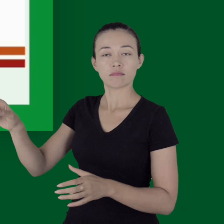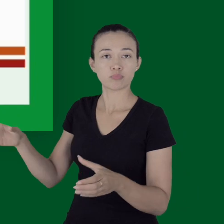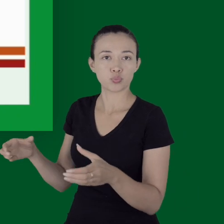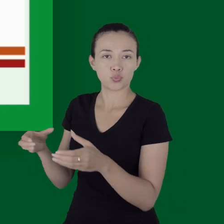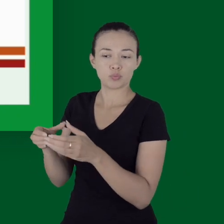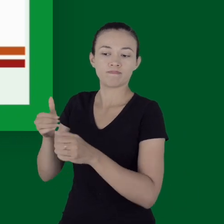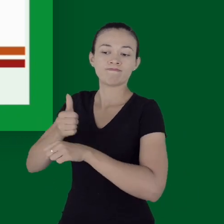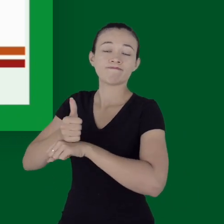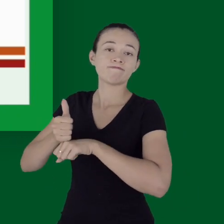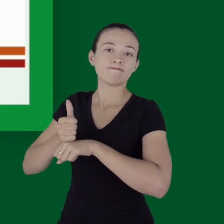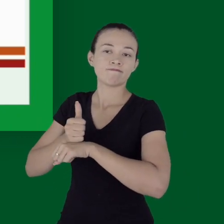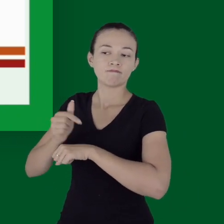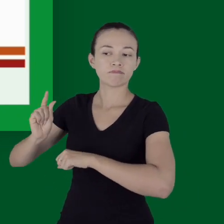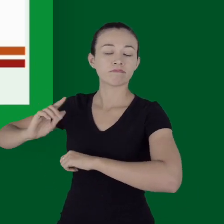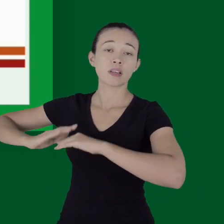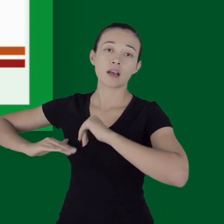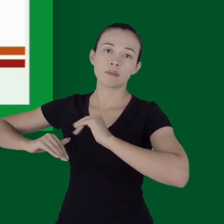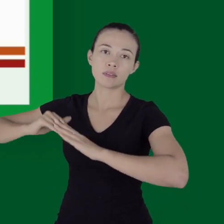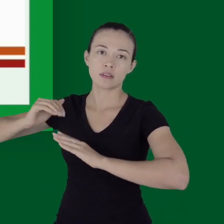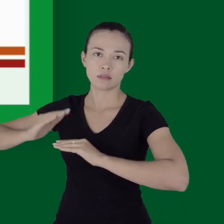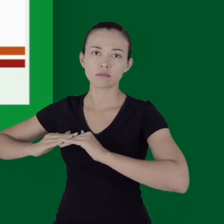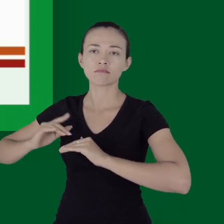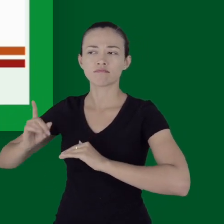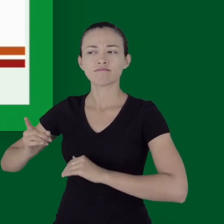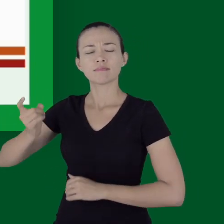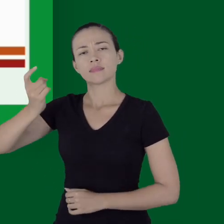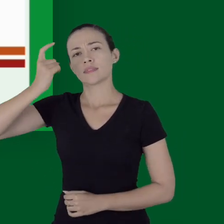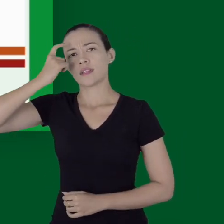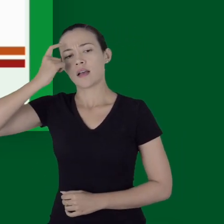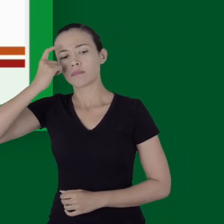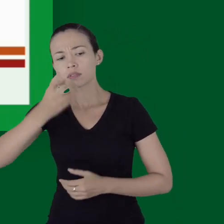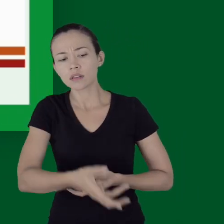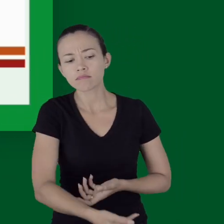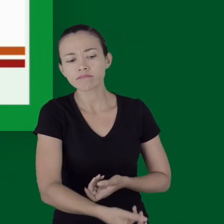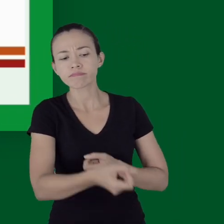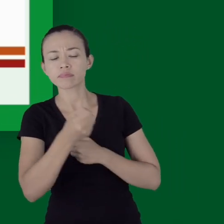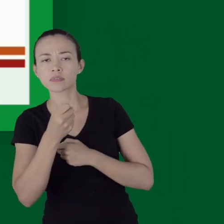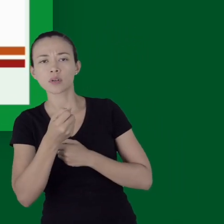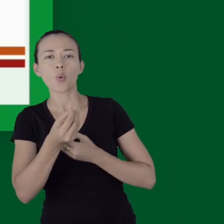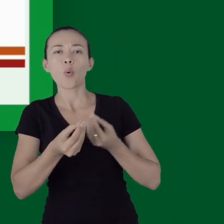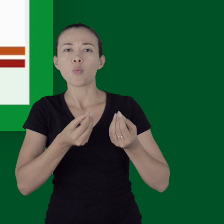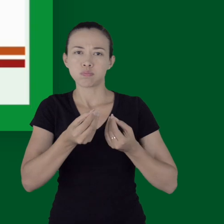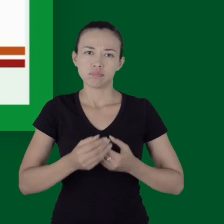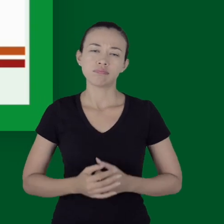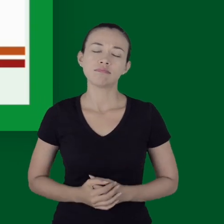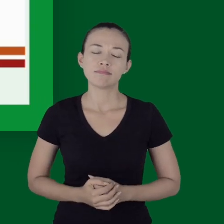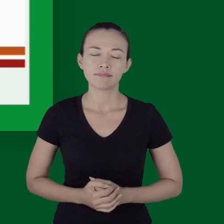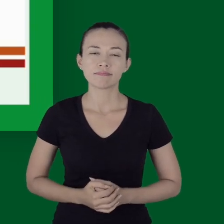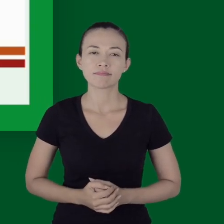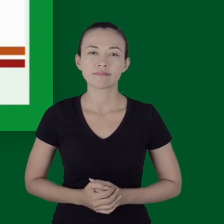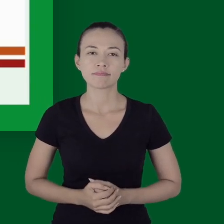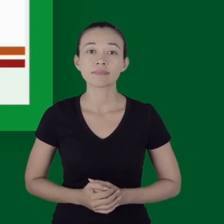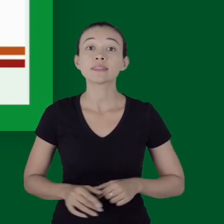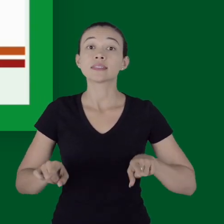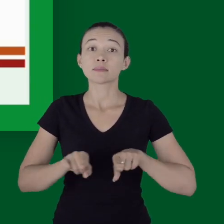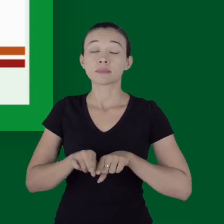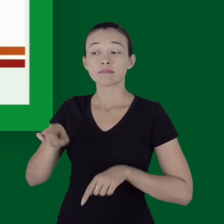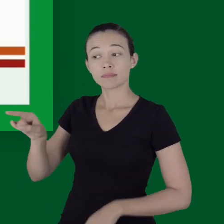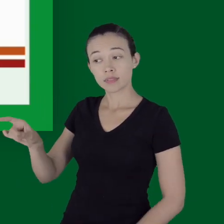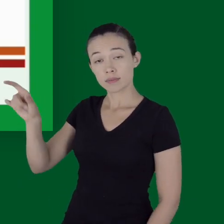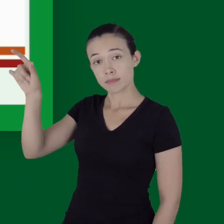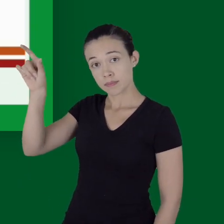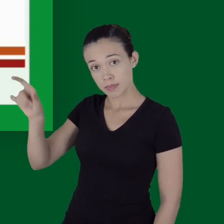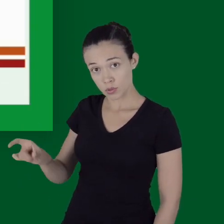deve ser feito por profissionais capacitados, com treinamentos constantes para esse tipo de situação, né? É